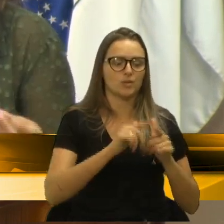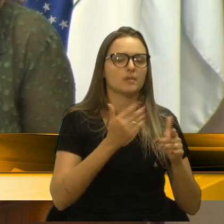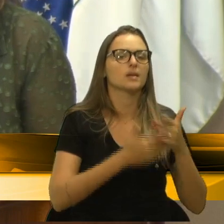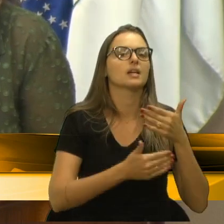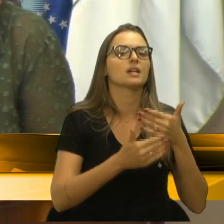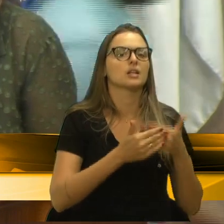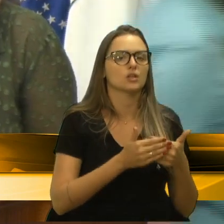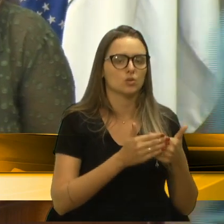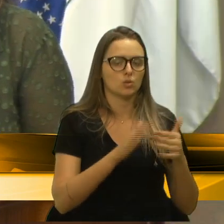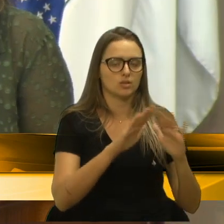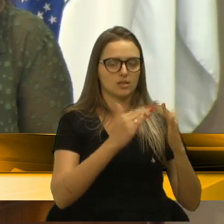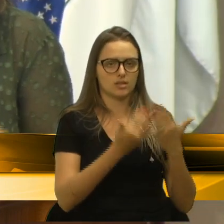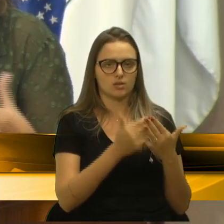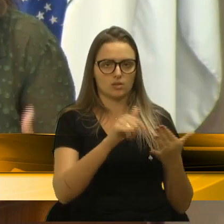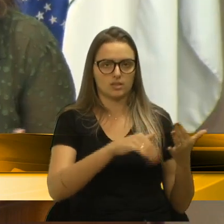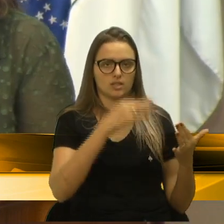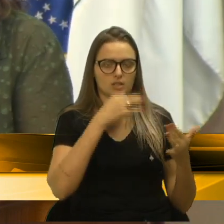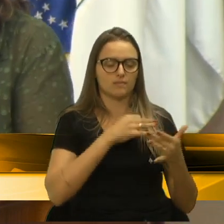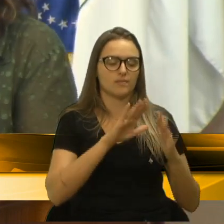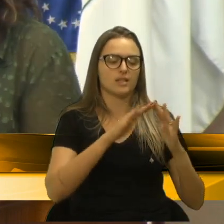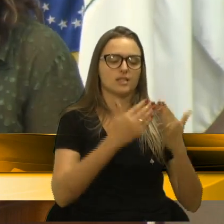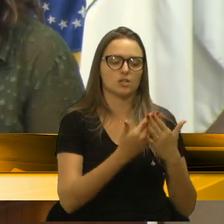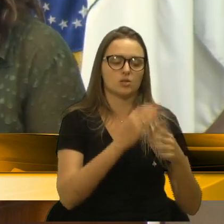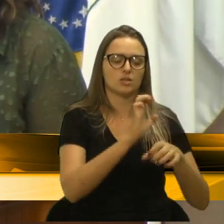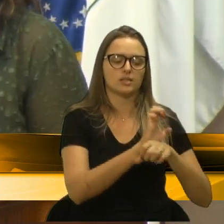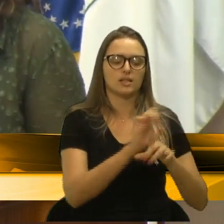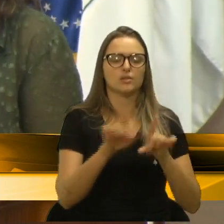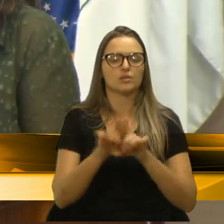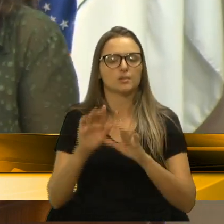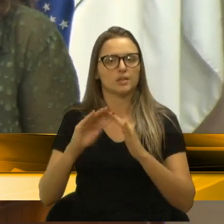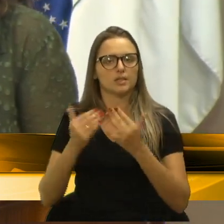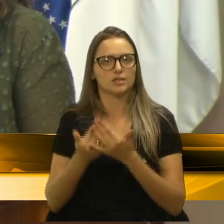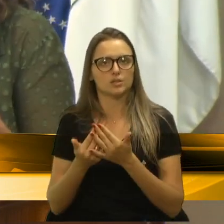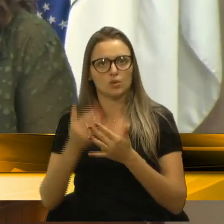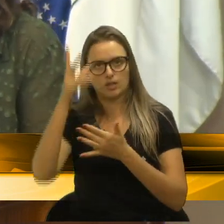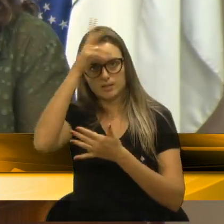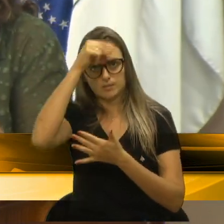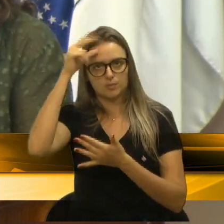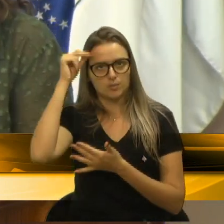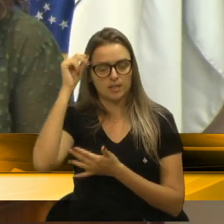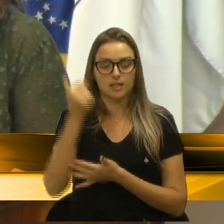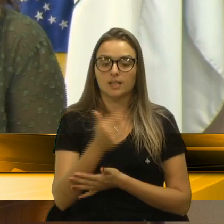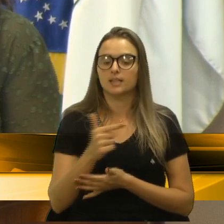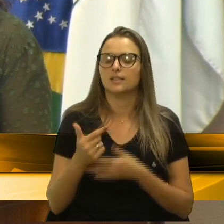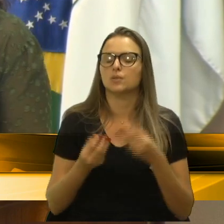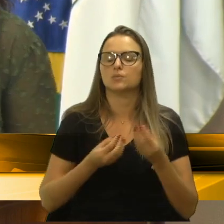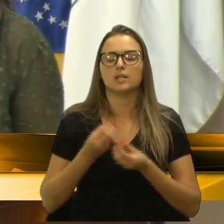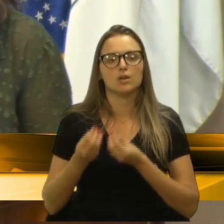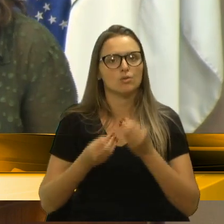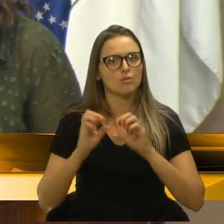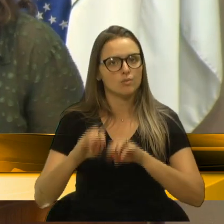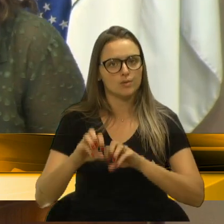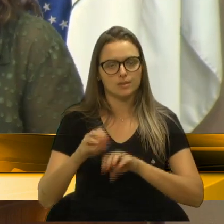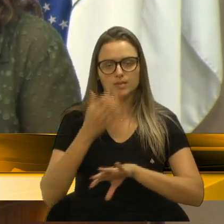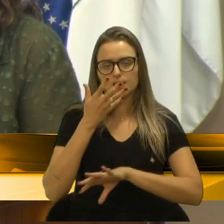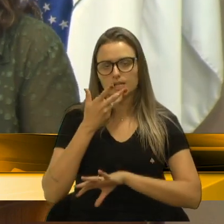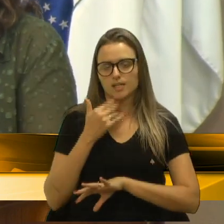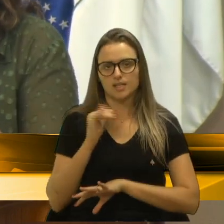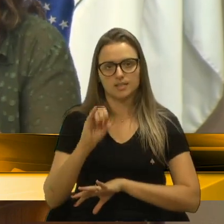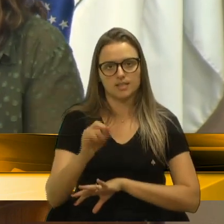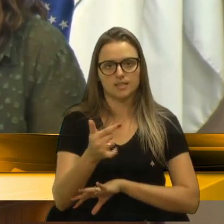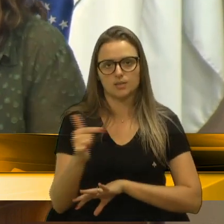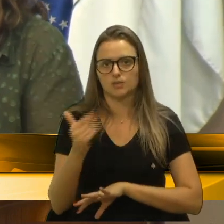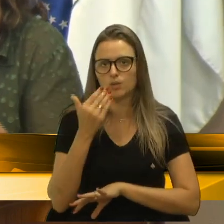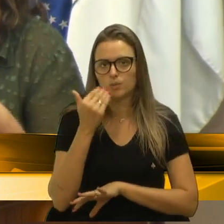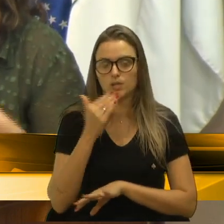aspectos em Caxias do Sul, nas escolas estaduais e nas municipais. Só que não dá, não se faz educação dessa forma. Como eu disse,